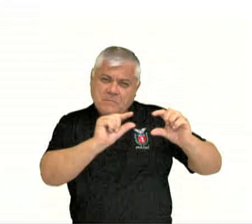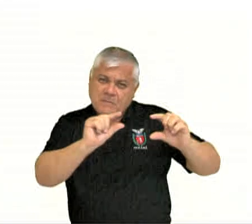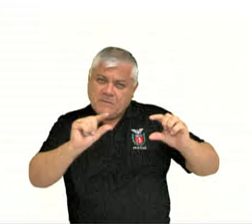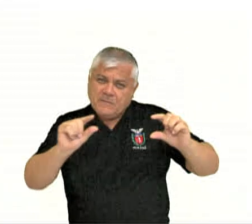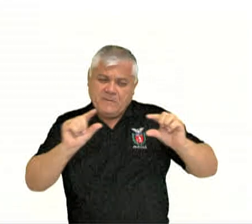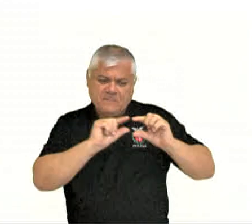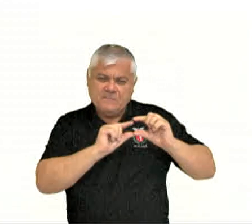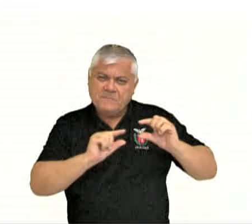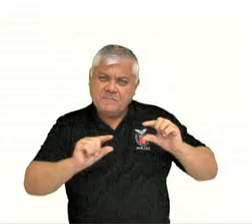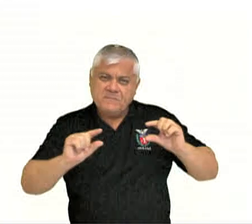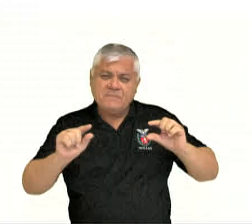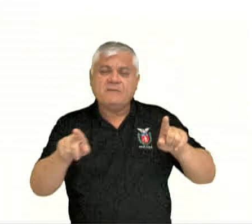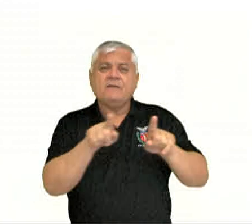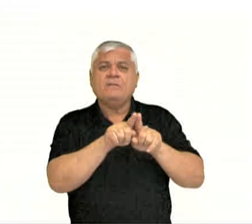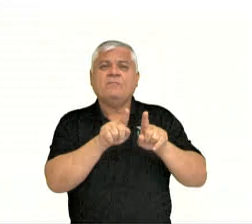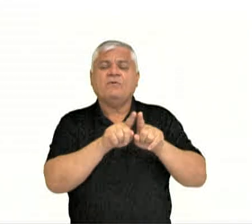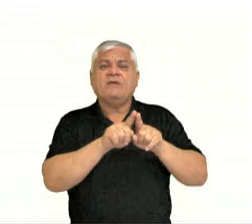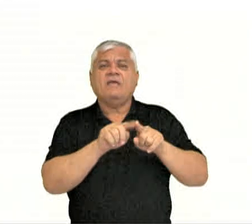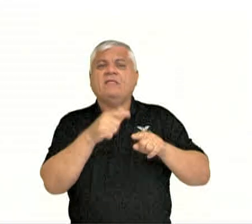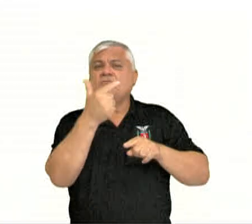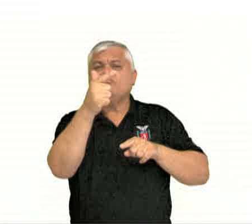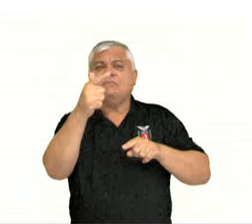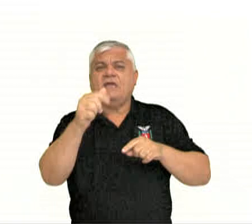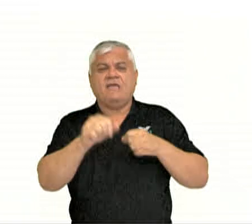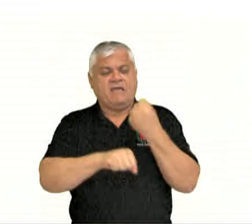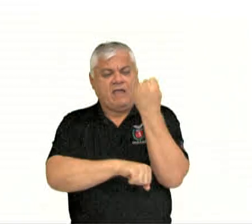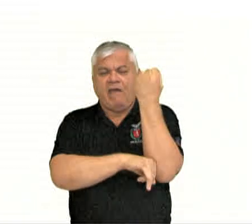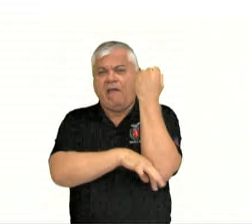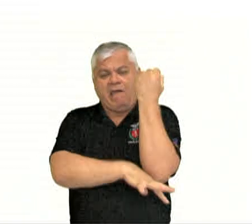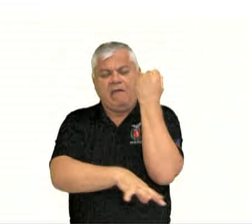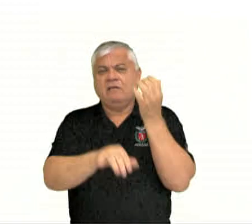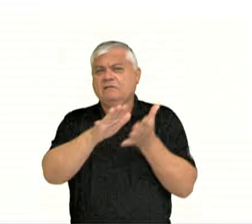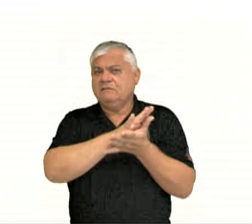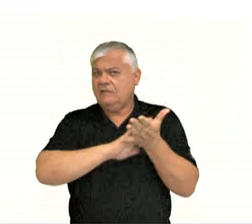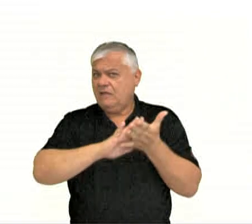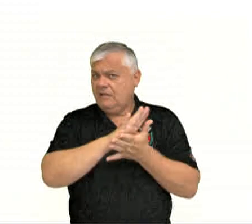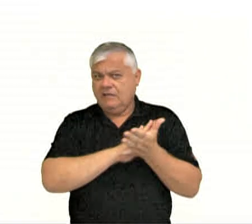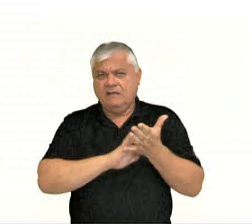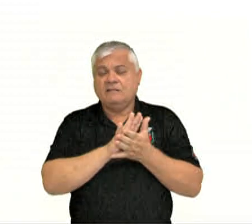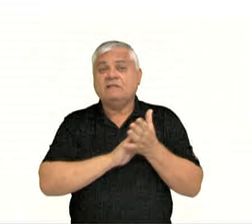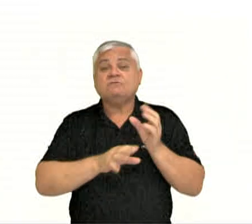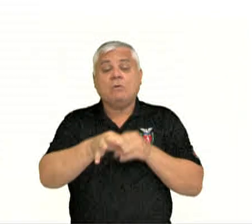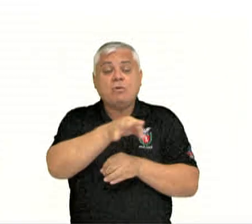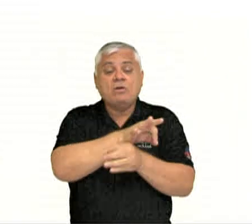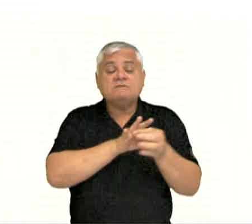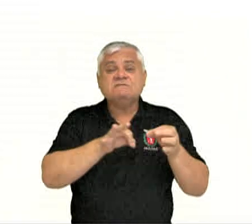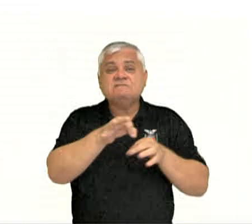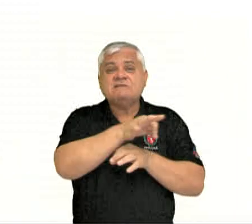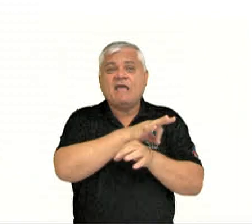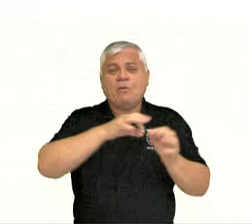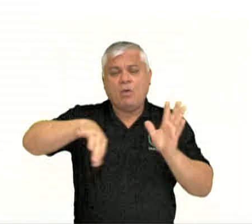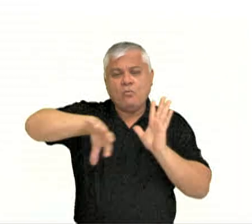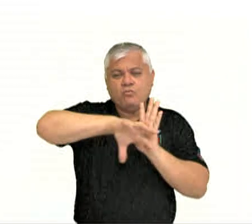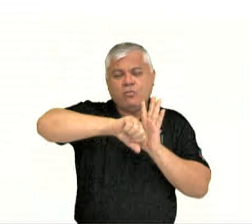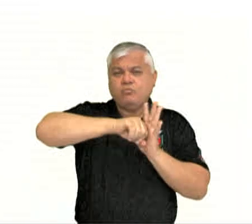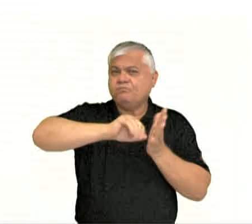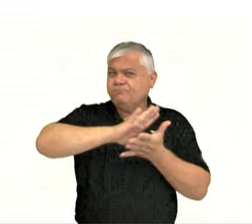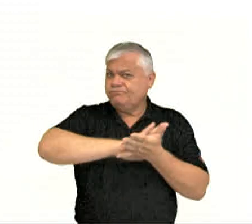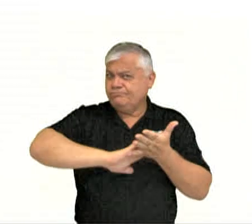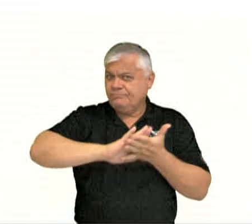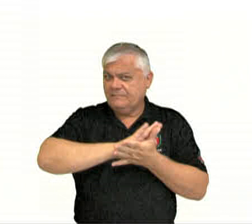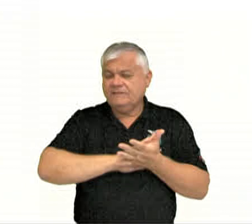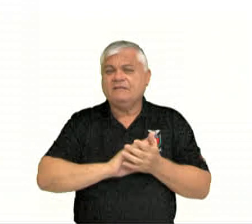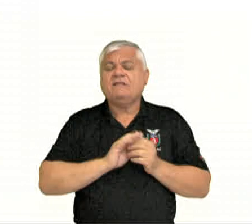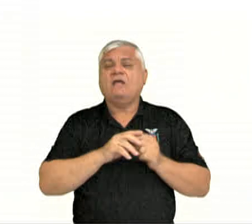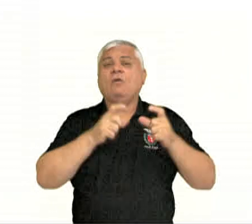por serem avasculares e transportarem os nutrientes por célula por difusão.